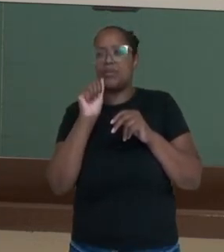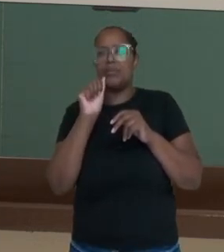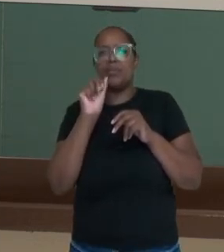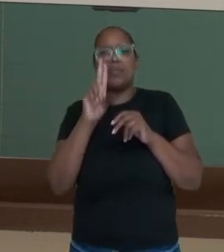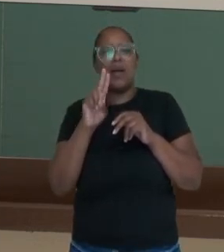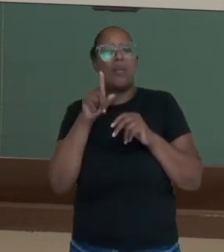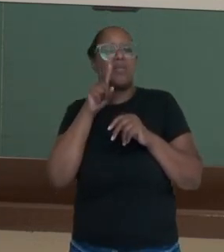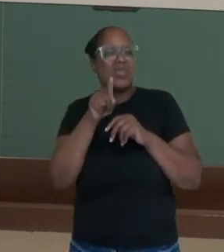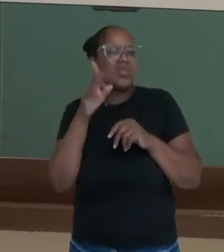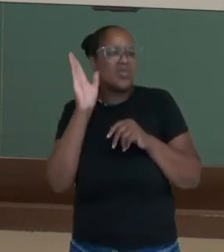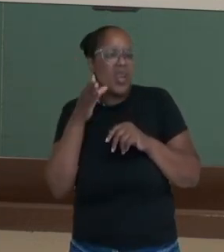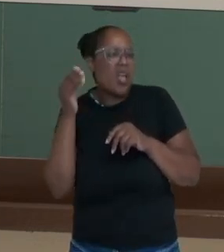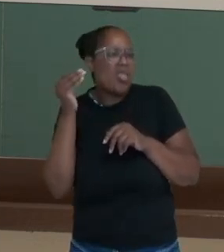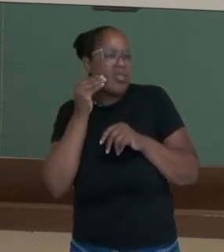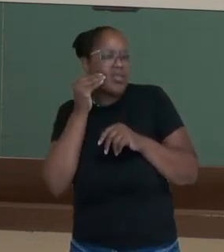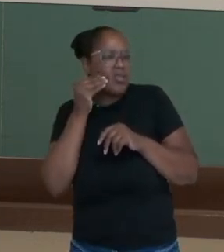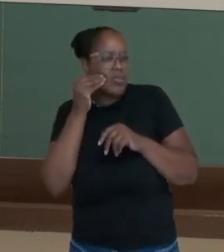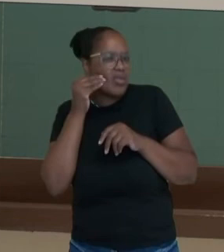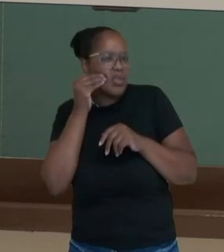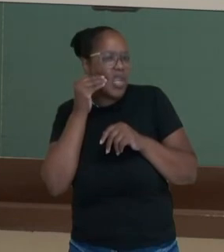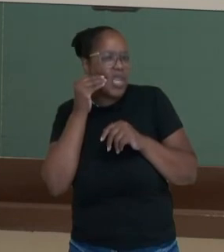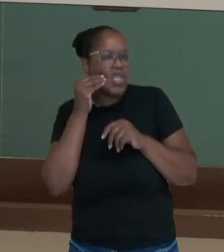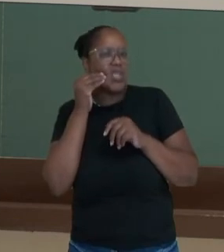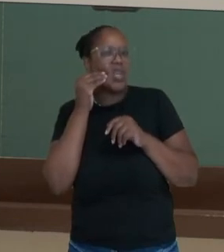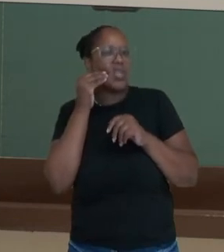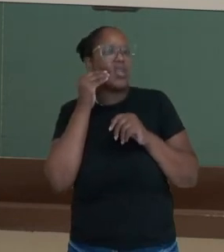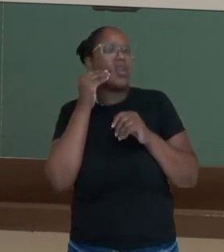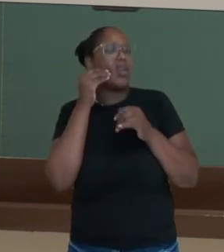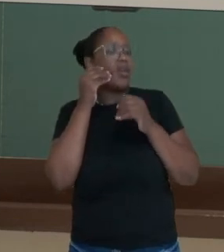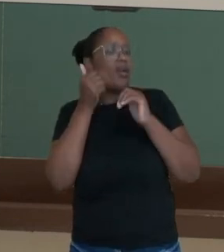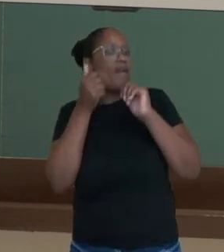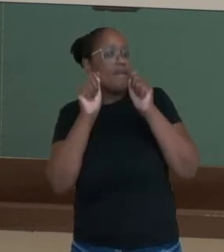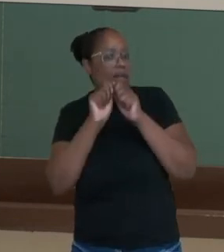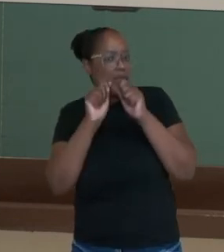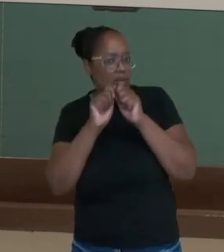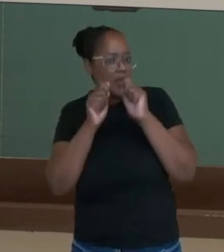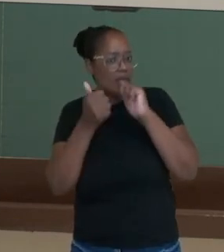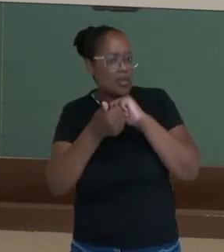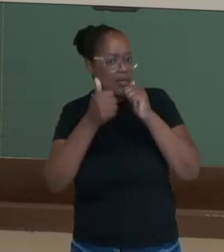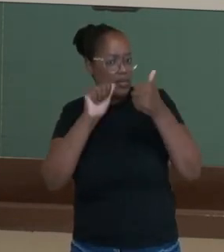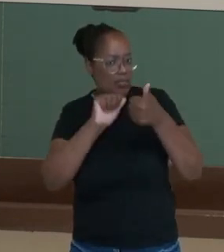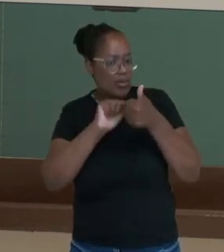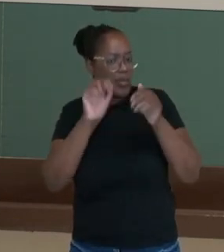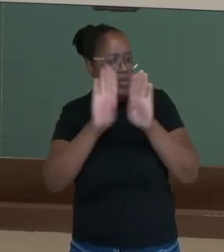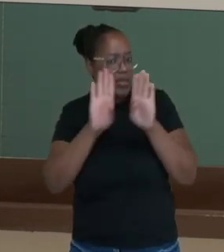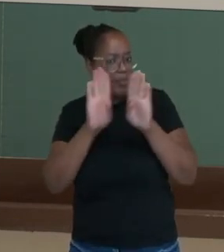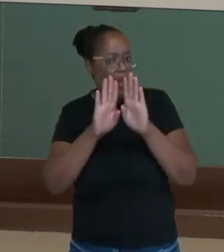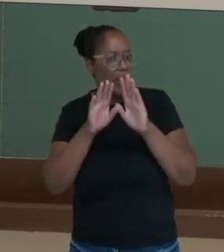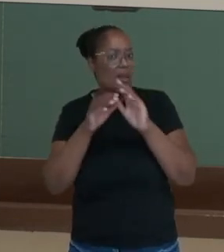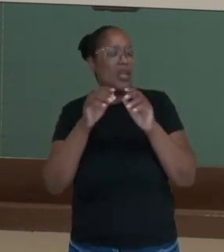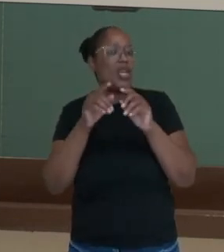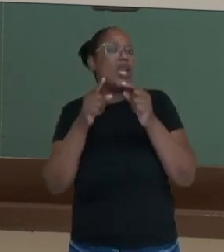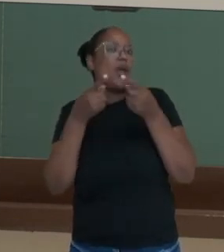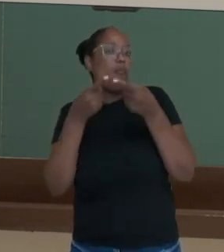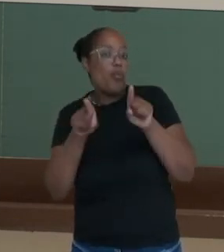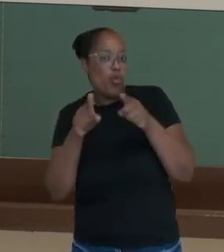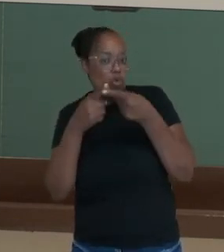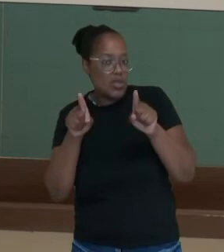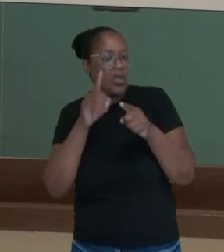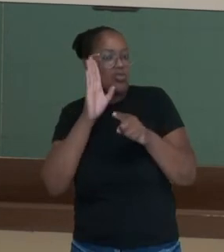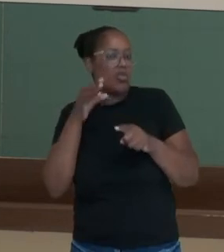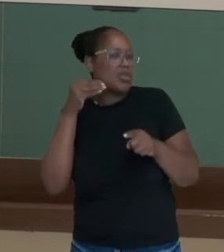tentou tocar um berimbau? Eu já tive aí a oportunidade de tentar tocar. Não é muito fácil, sabe? Exige uma